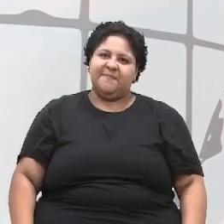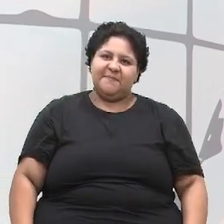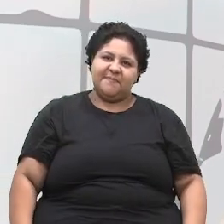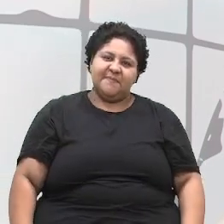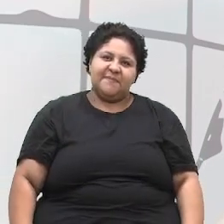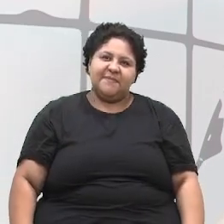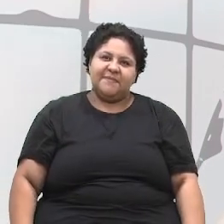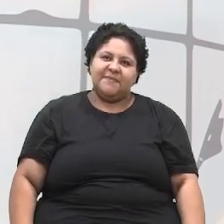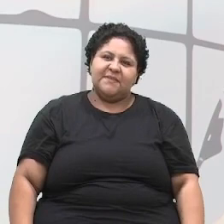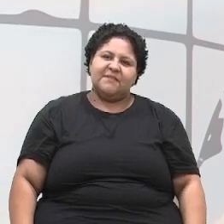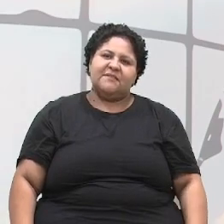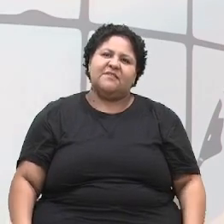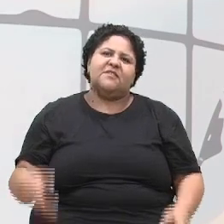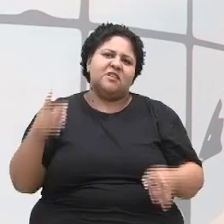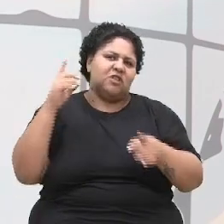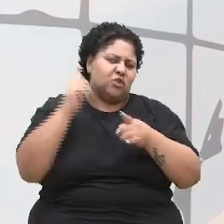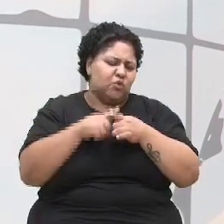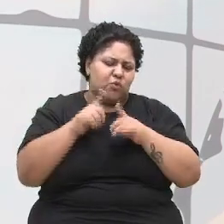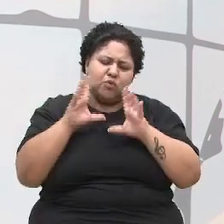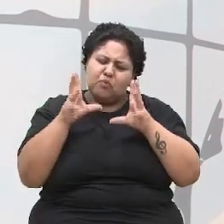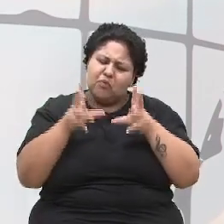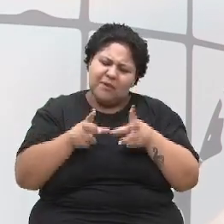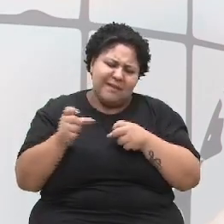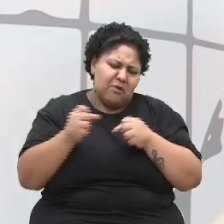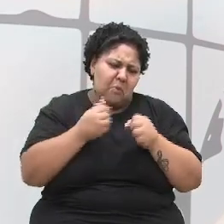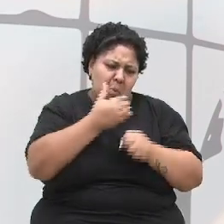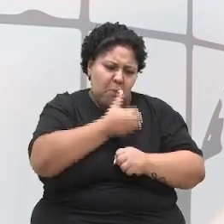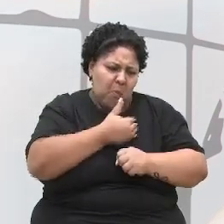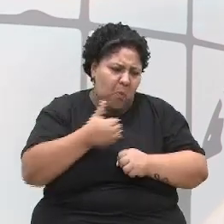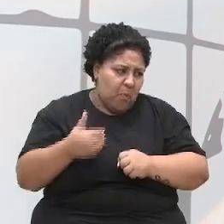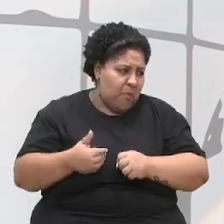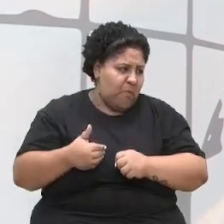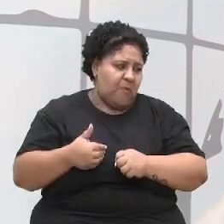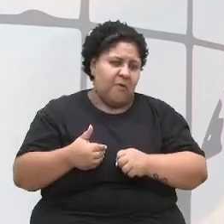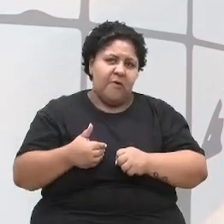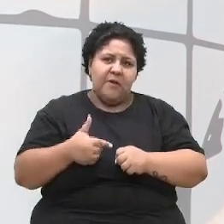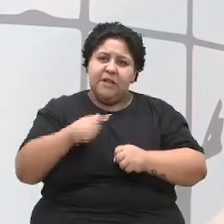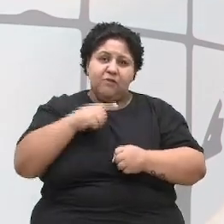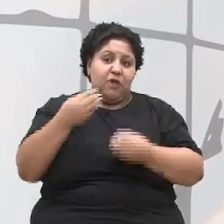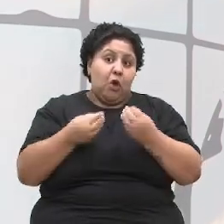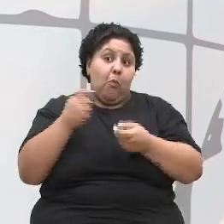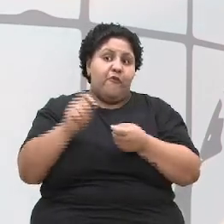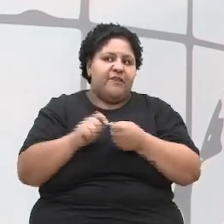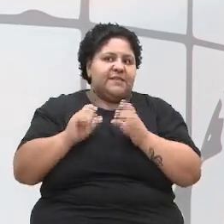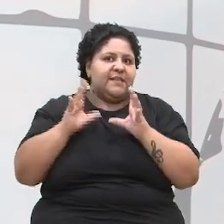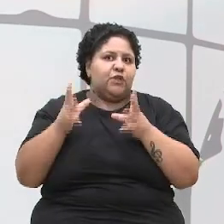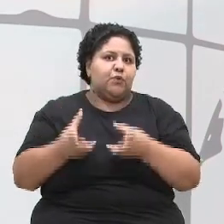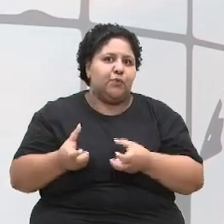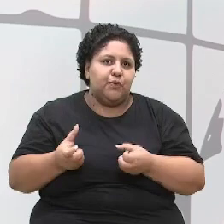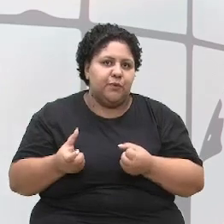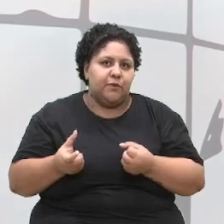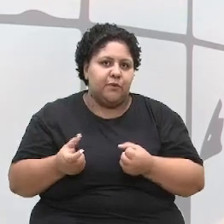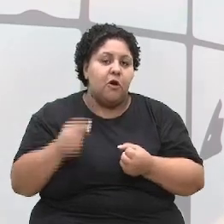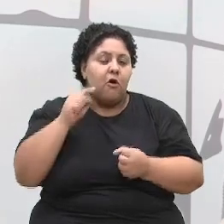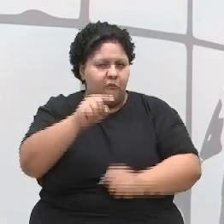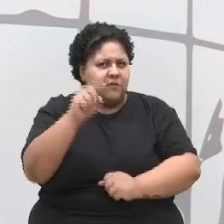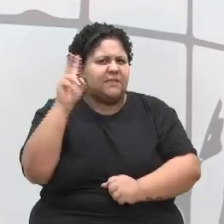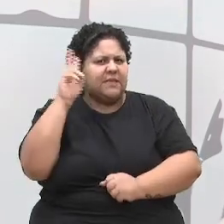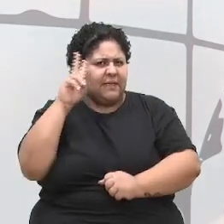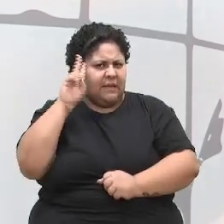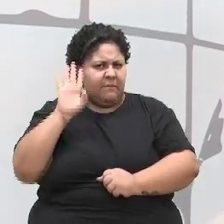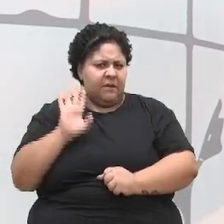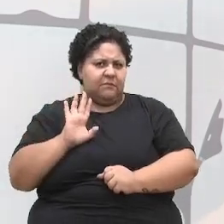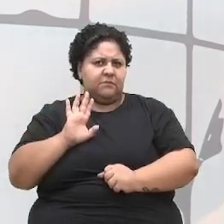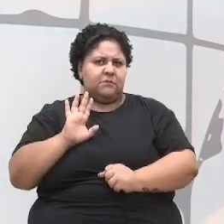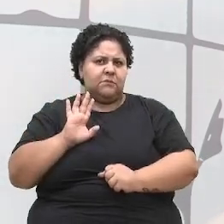Até porque tudo o poder público é impossível. Você deve lembrar